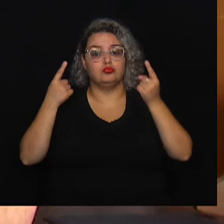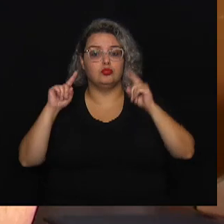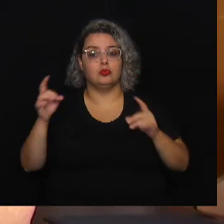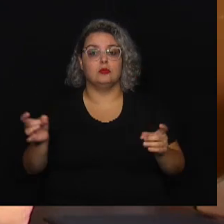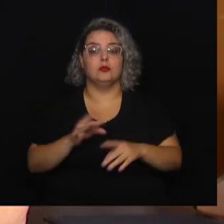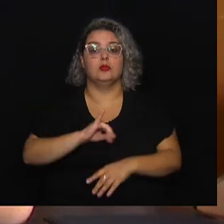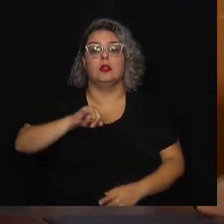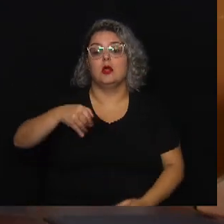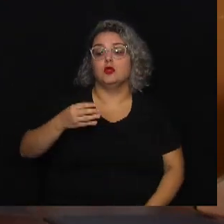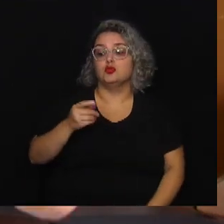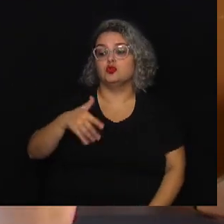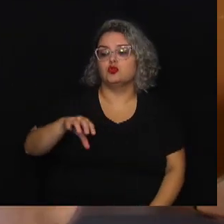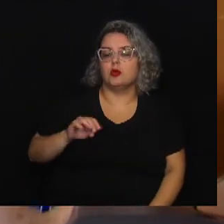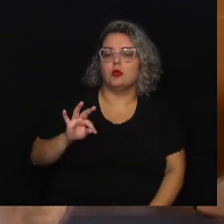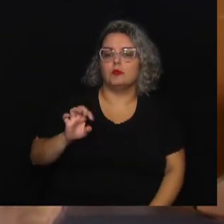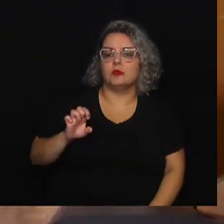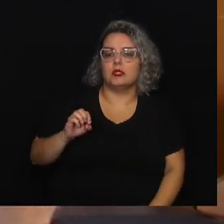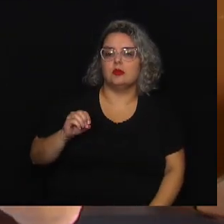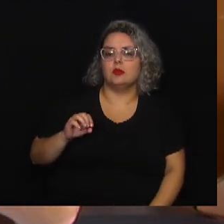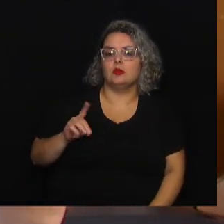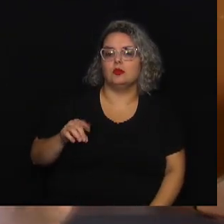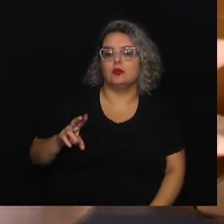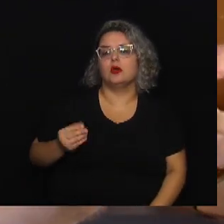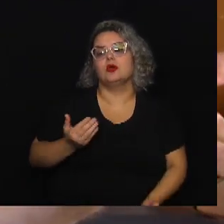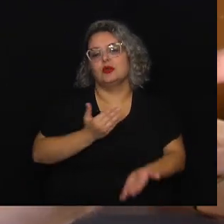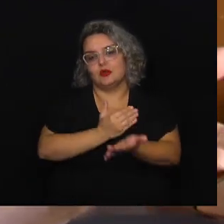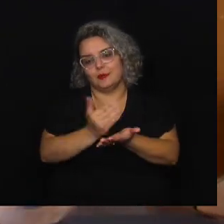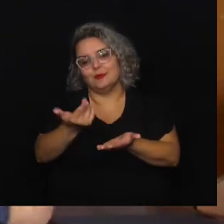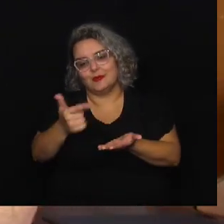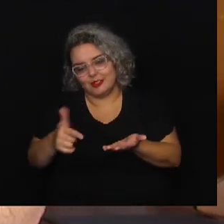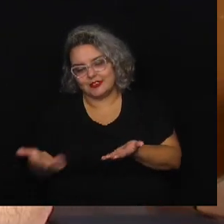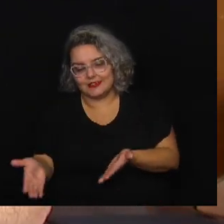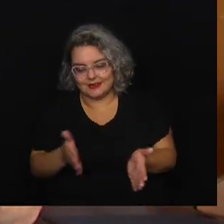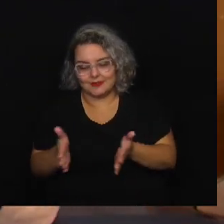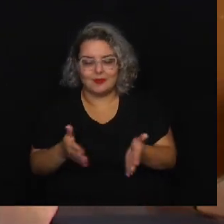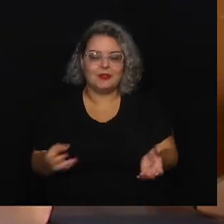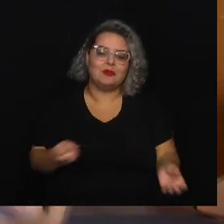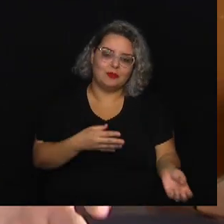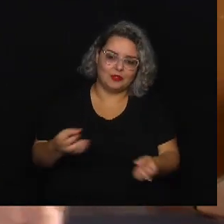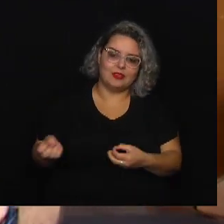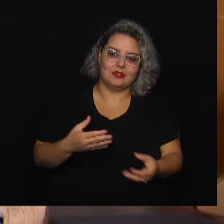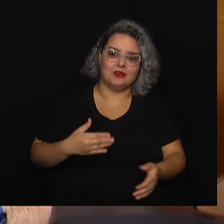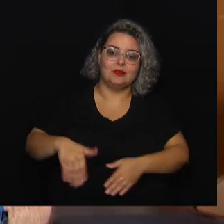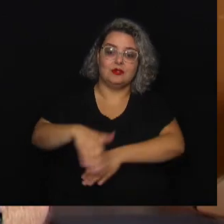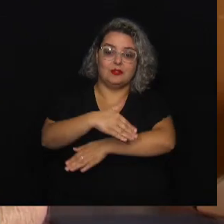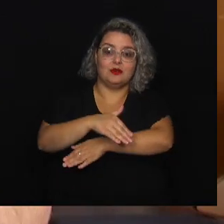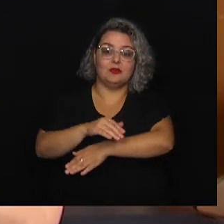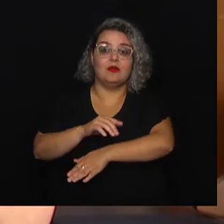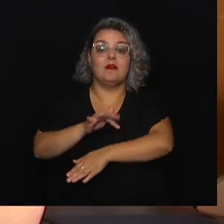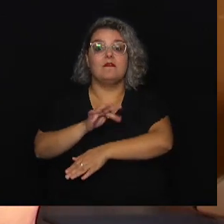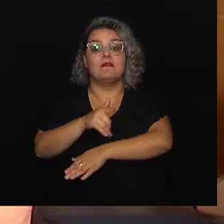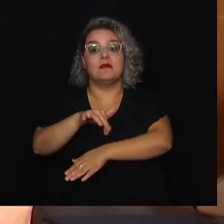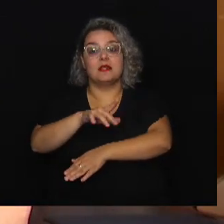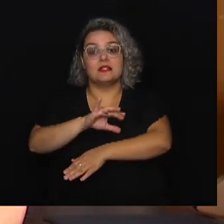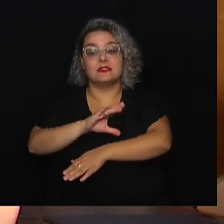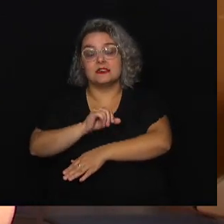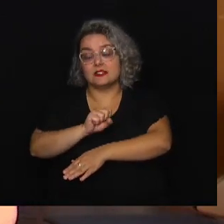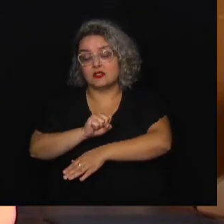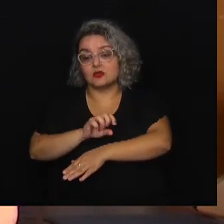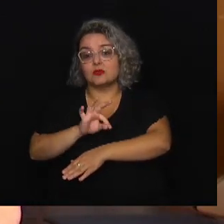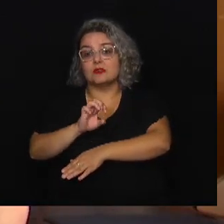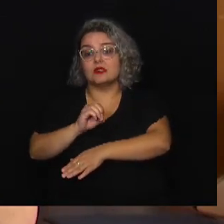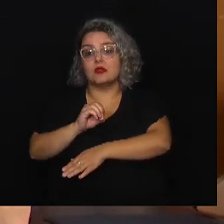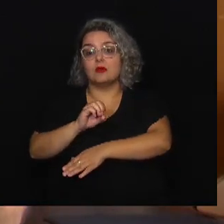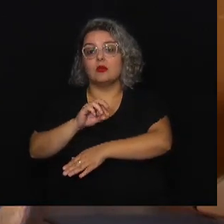Teodoro e recomeçou a sua história agora nessa fase moderna na rua Francisco Teodoro. Os dois eram irmãos,